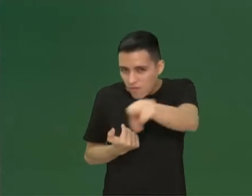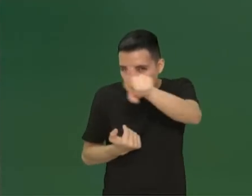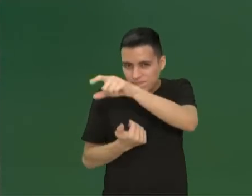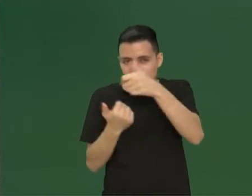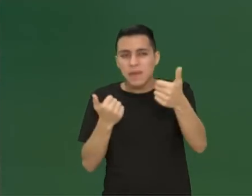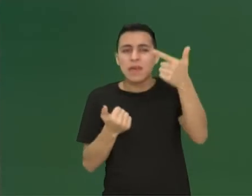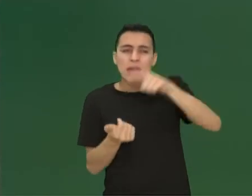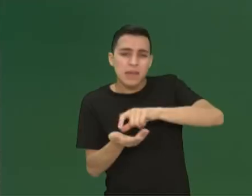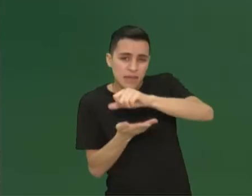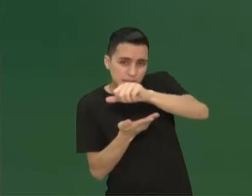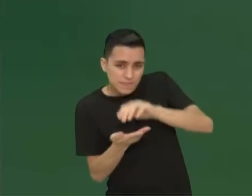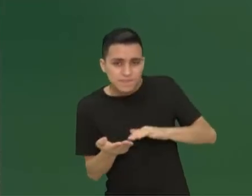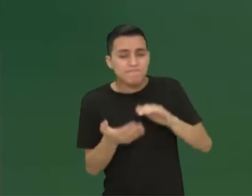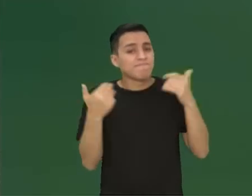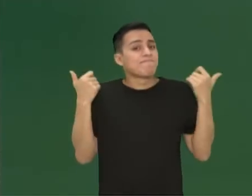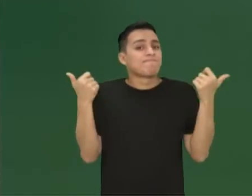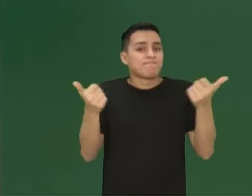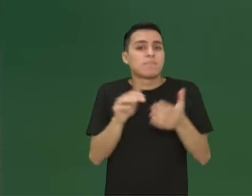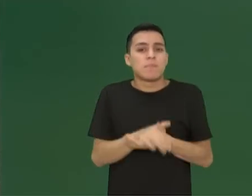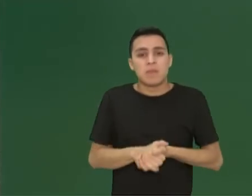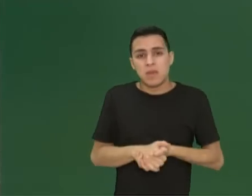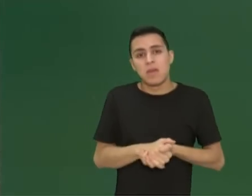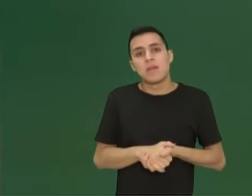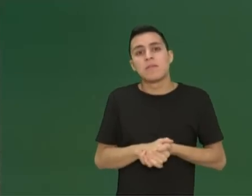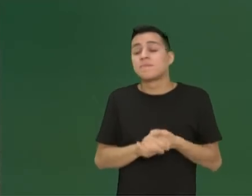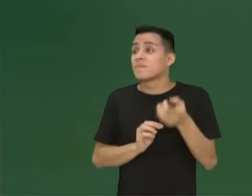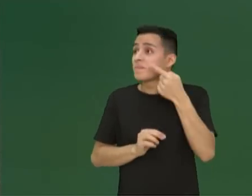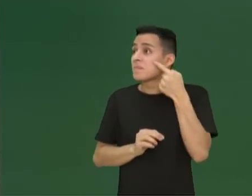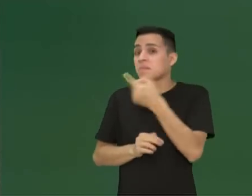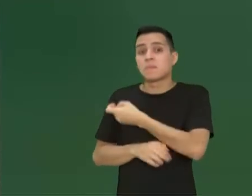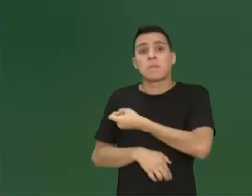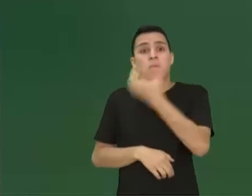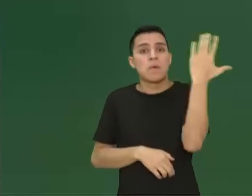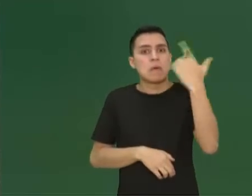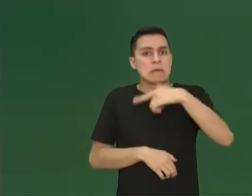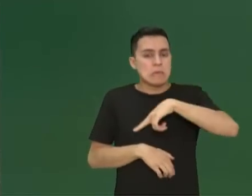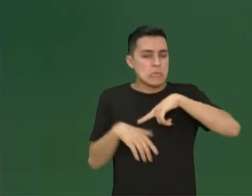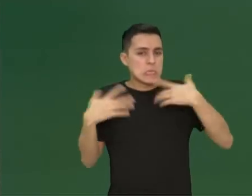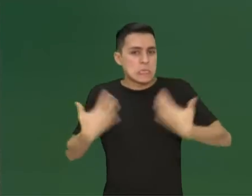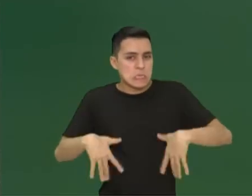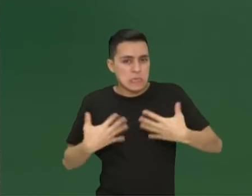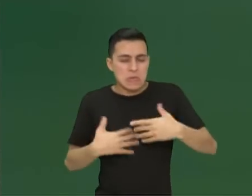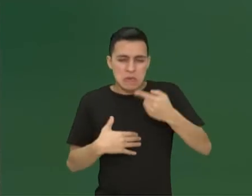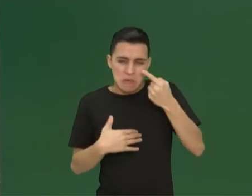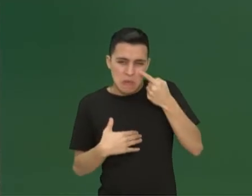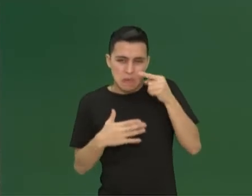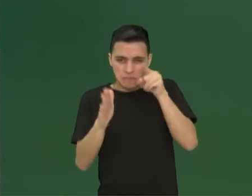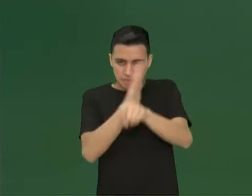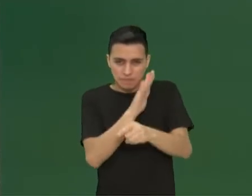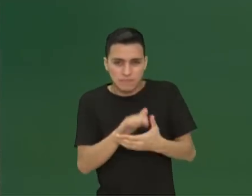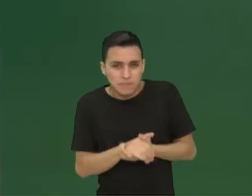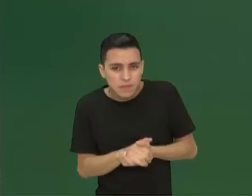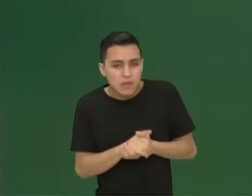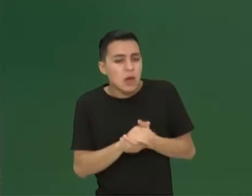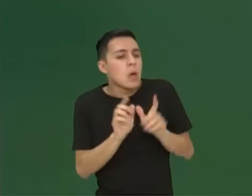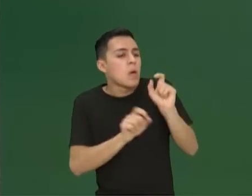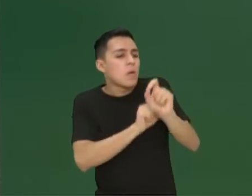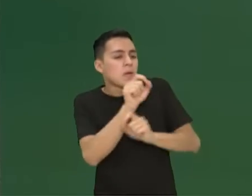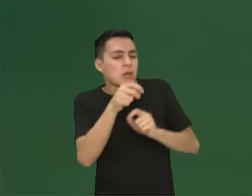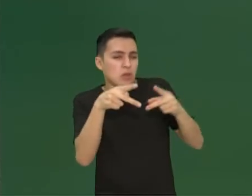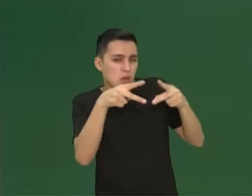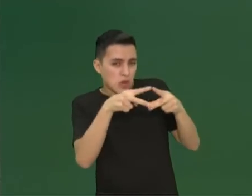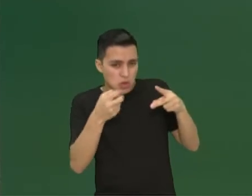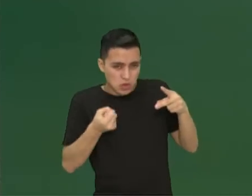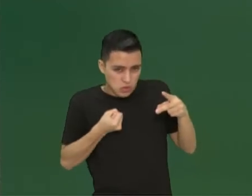um? Bom, quanta coisa eu tenho aqui na tela. Vamos ver o nosso desafio. Vamos encontrar dois